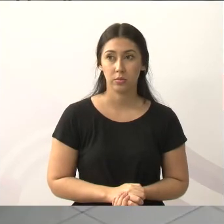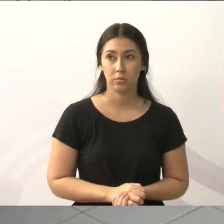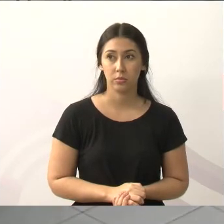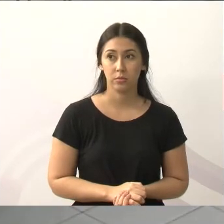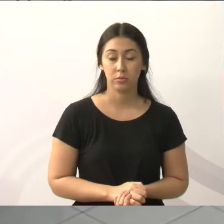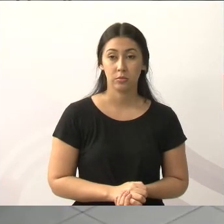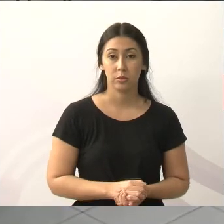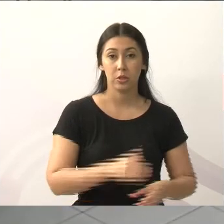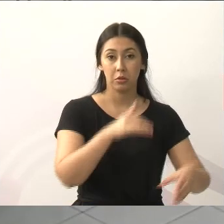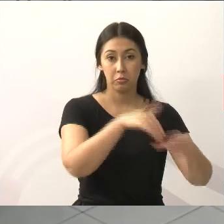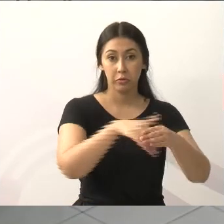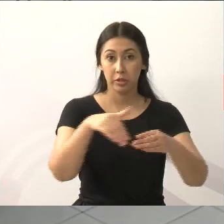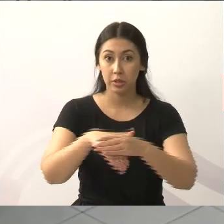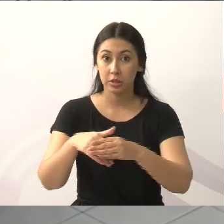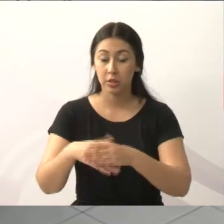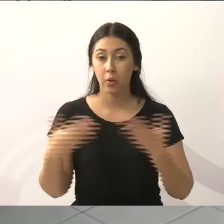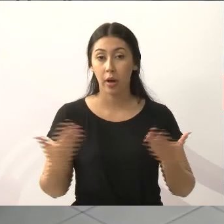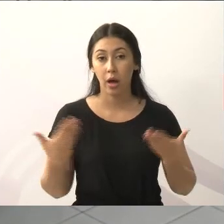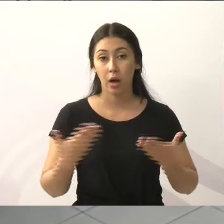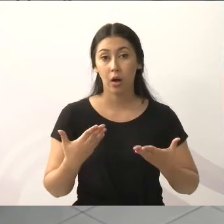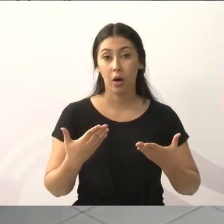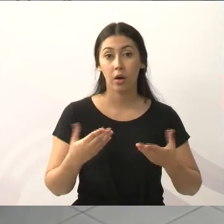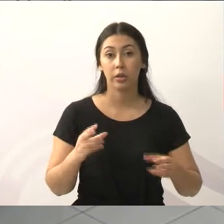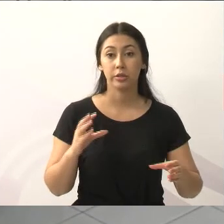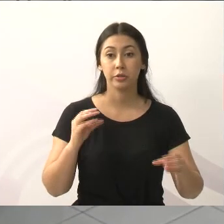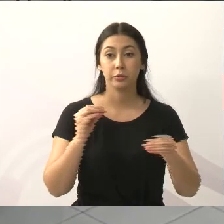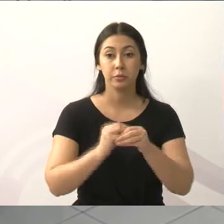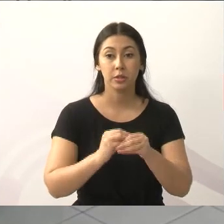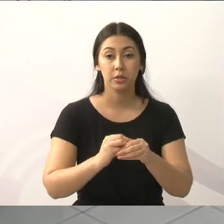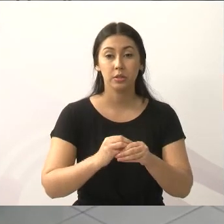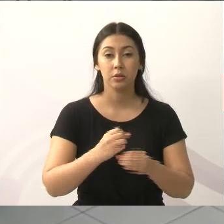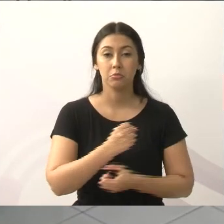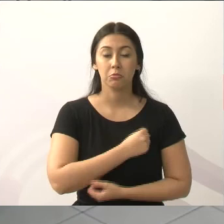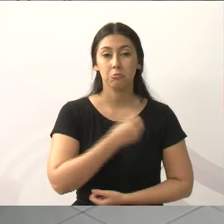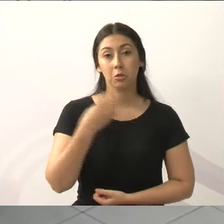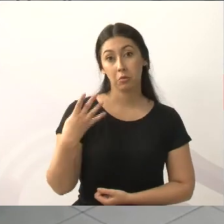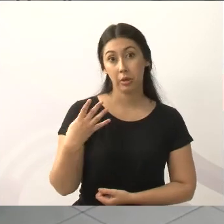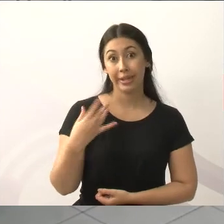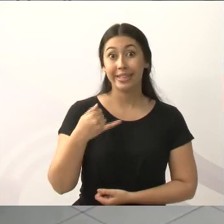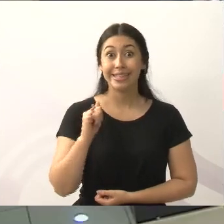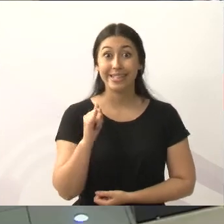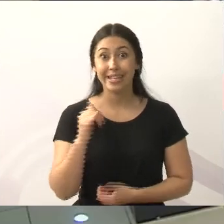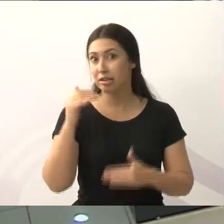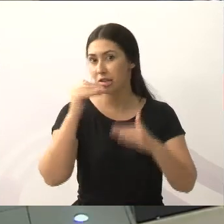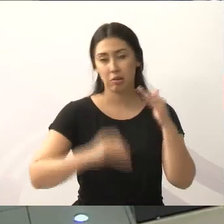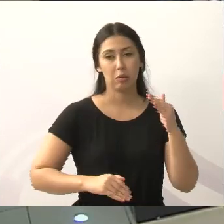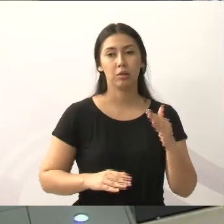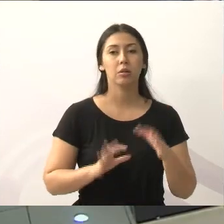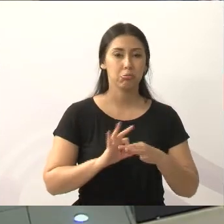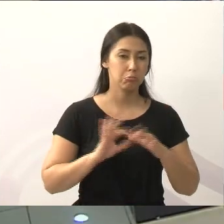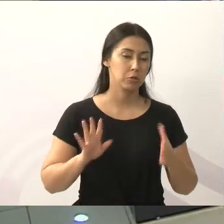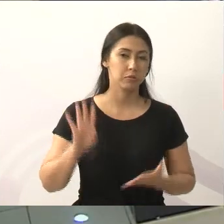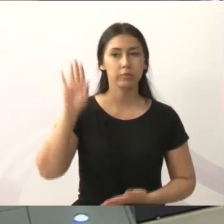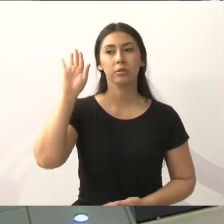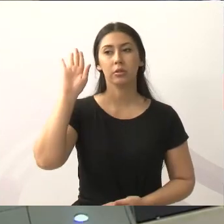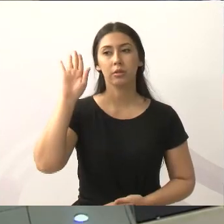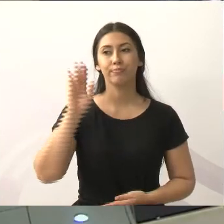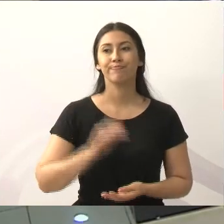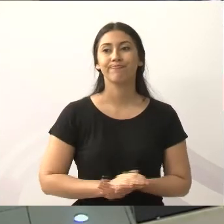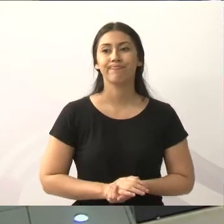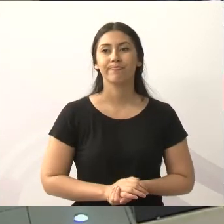Em votação, emenda número 4. Os vereadores contrários levantem o braço. Emenda número